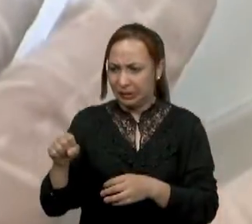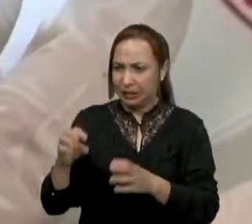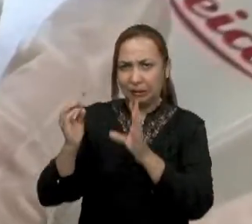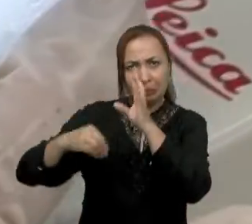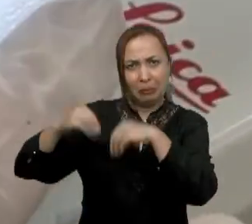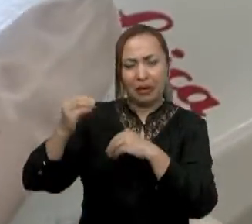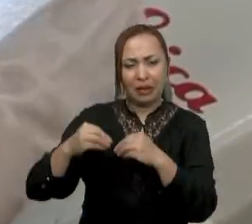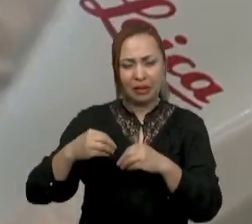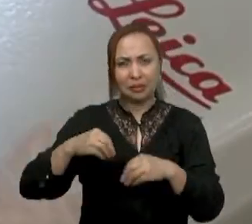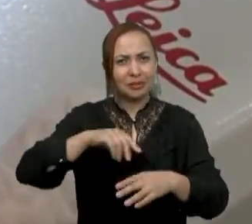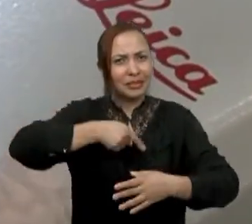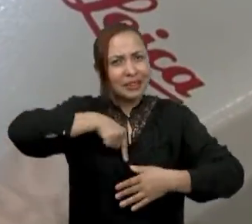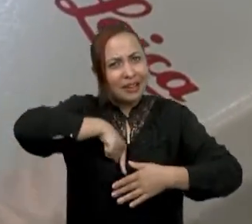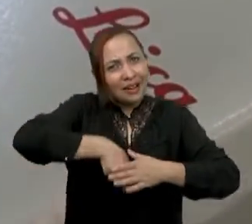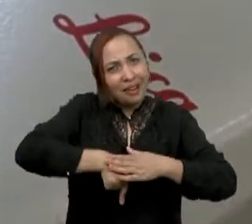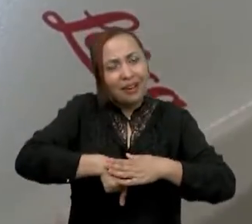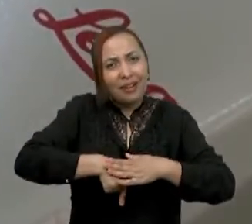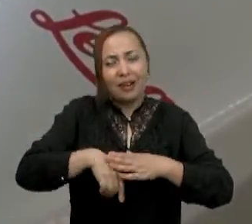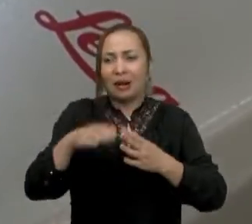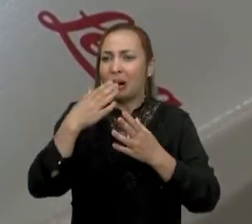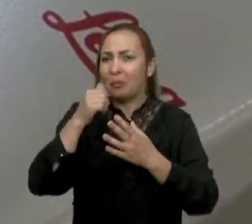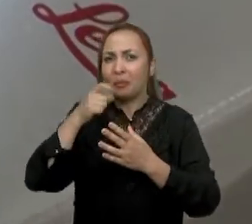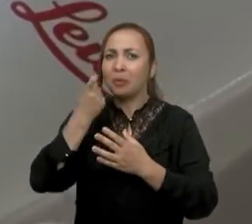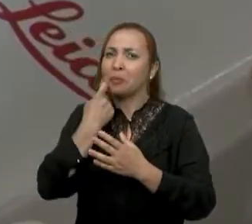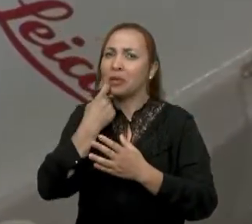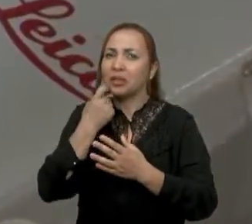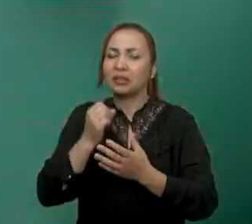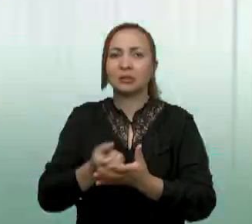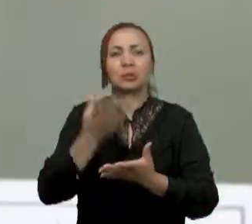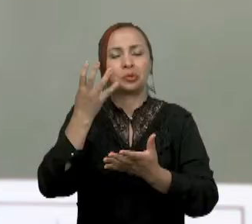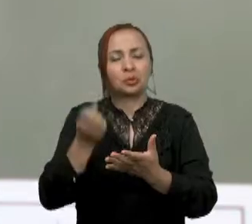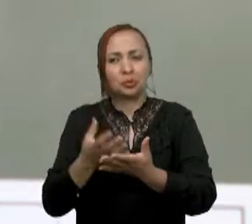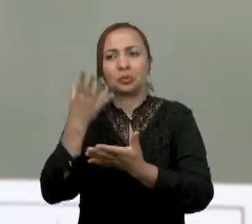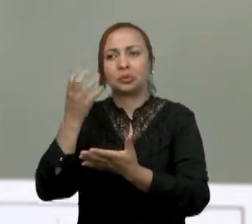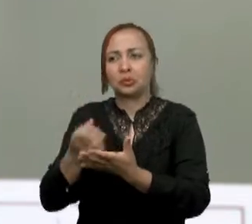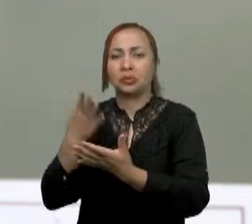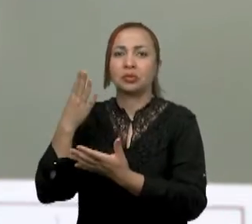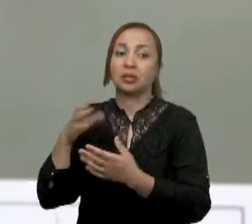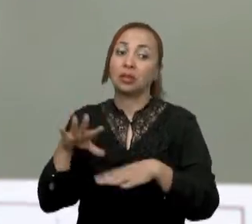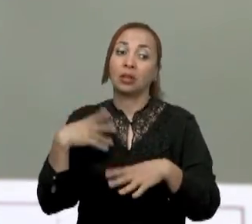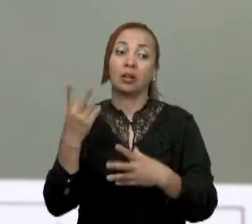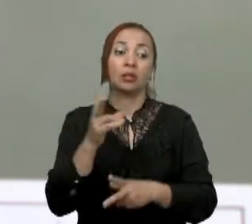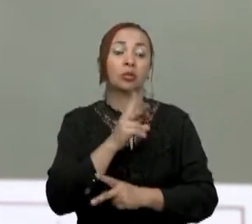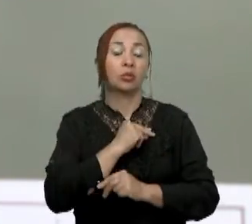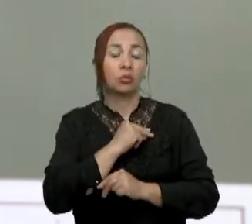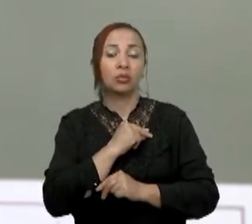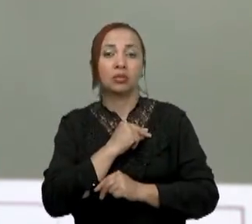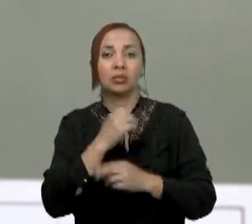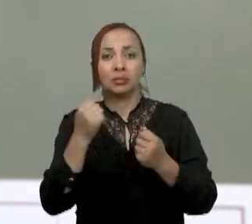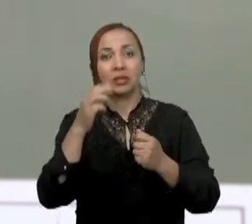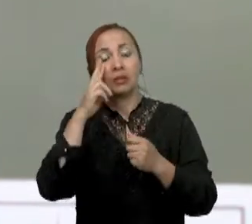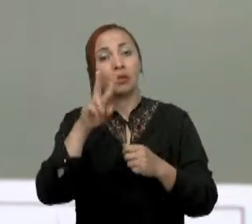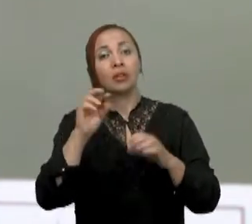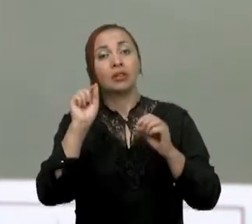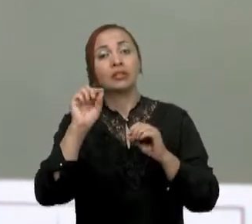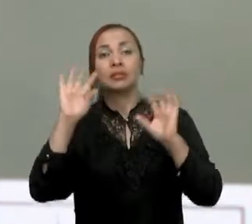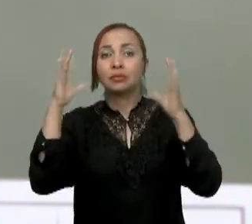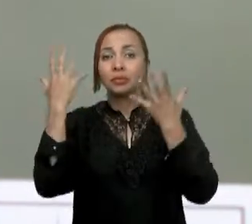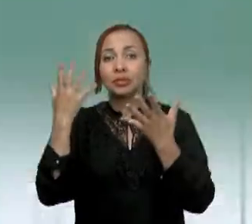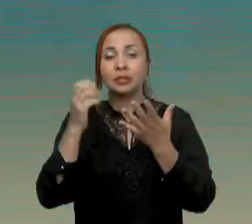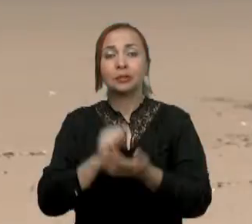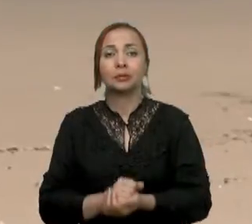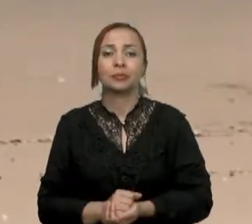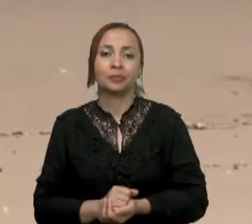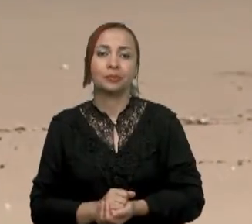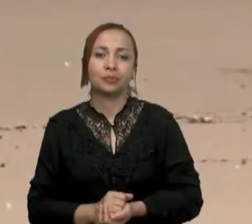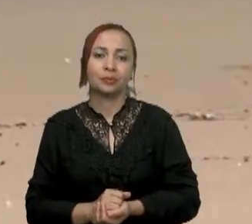vez você paga fragmento plástico E aí apareceu de novo aparecer de novo né só começou eu falei matar a gente vai ter que ver o que que tá